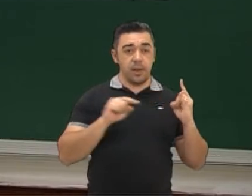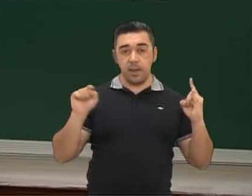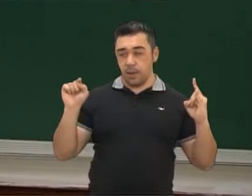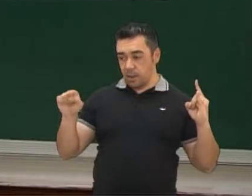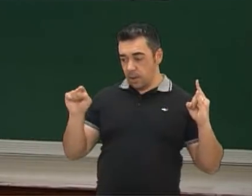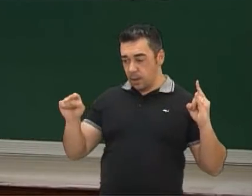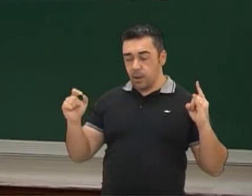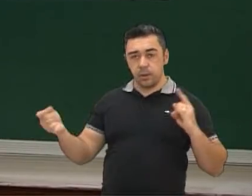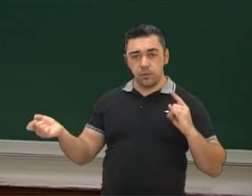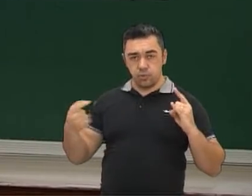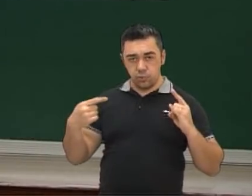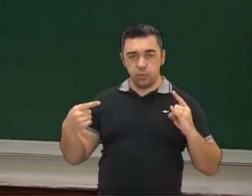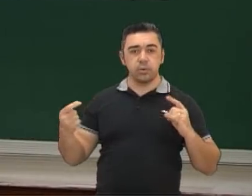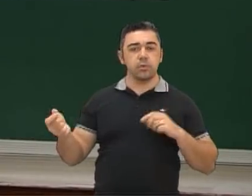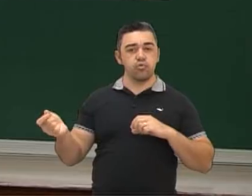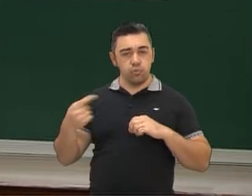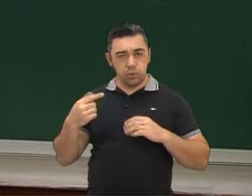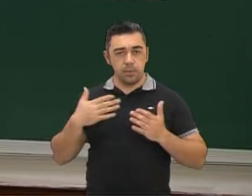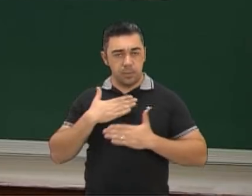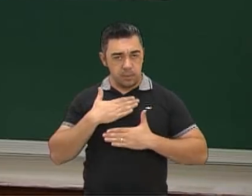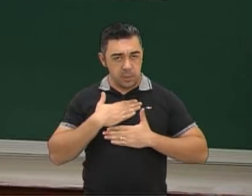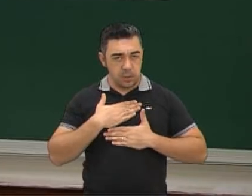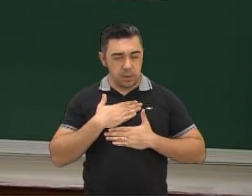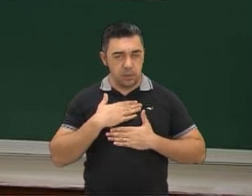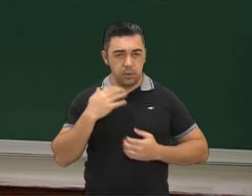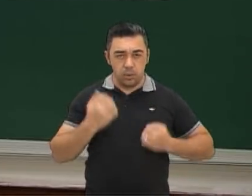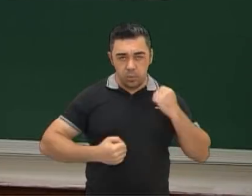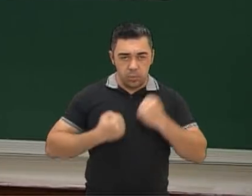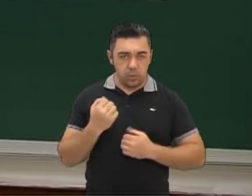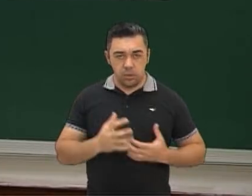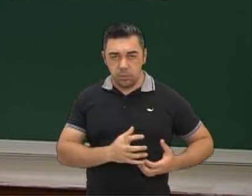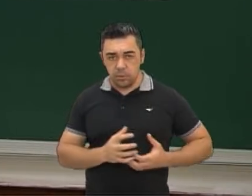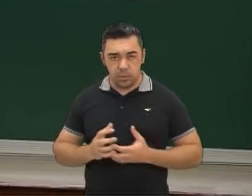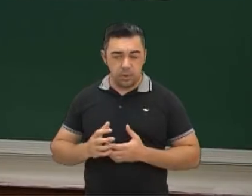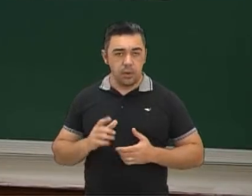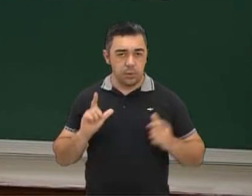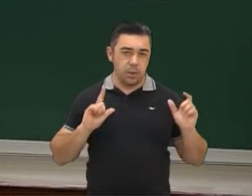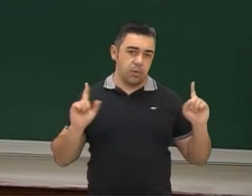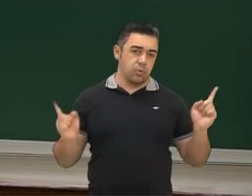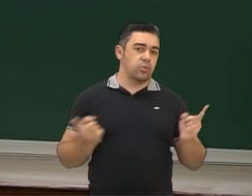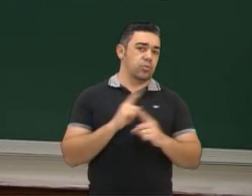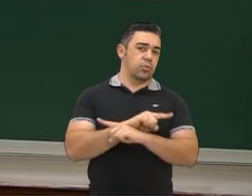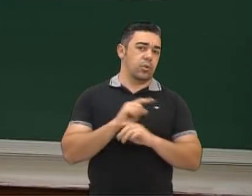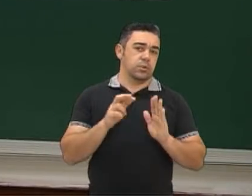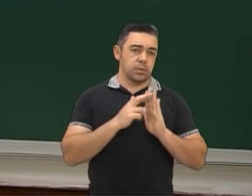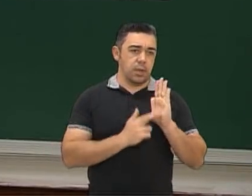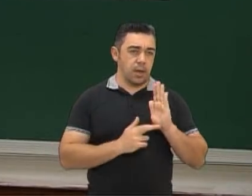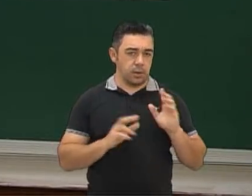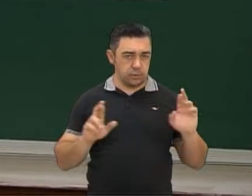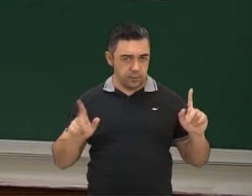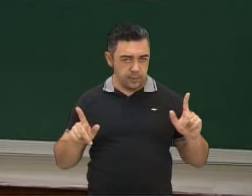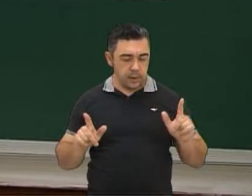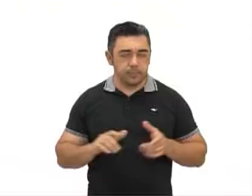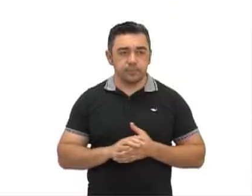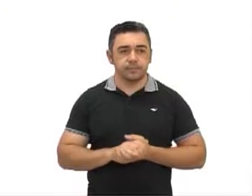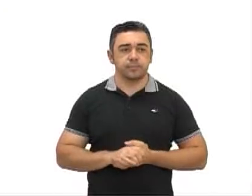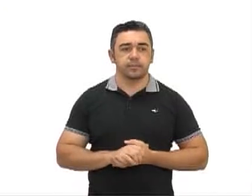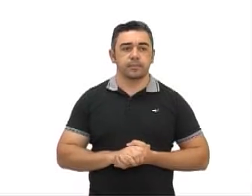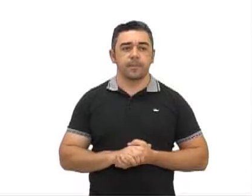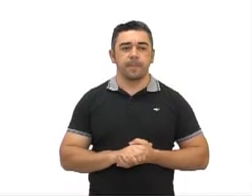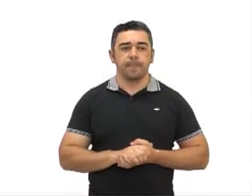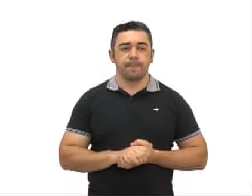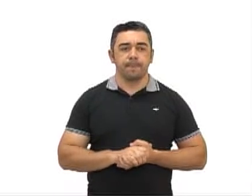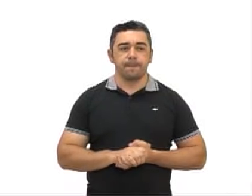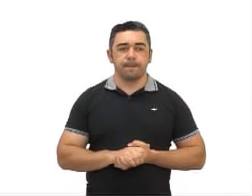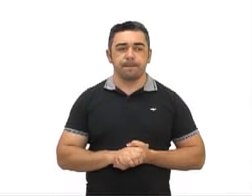que marcou que vai chutar para mim a pegar a bola. Então, essa é uma pequena inversão na regra, nas duas modalidades.